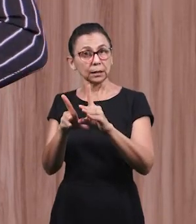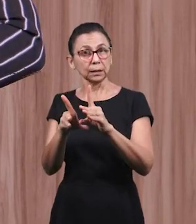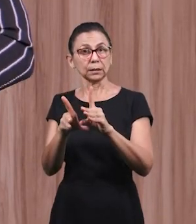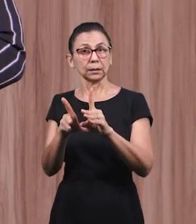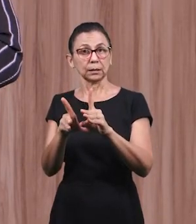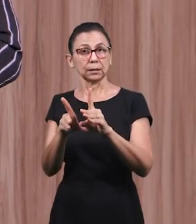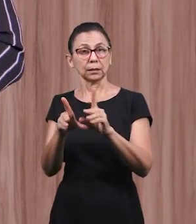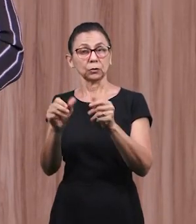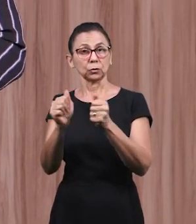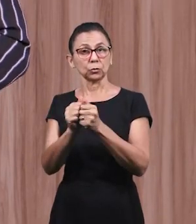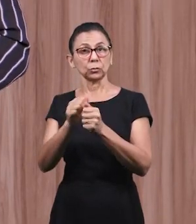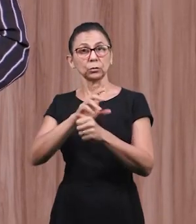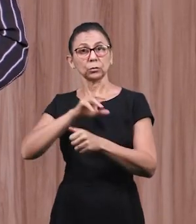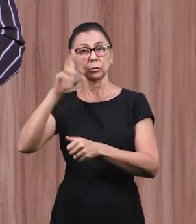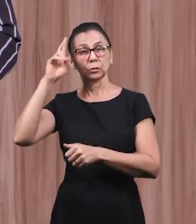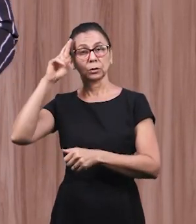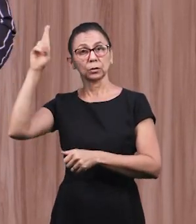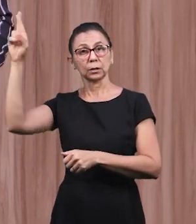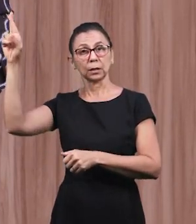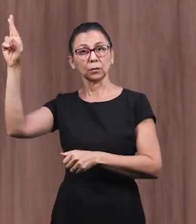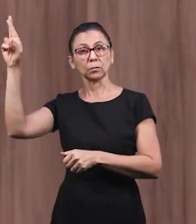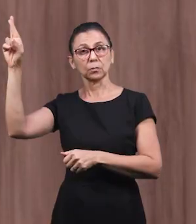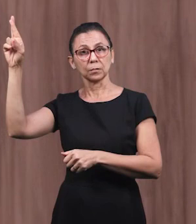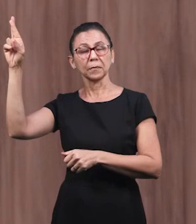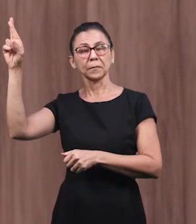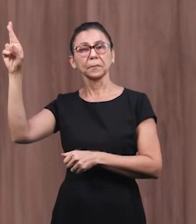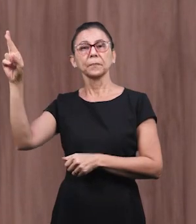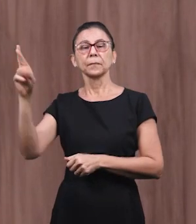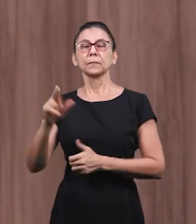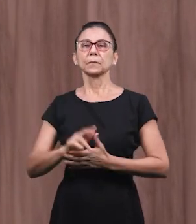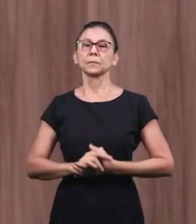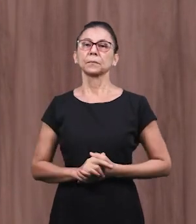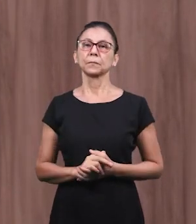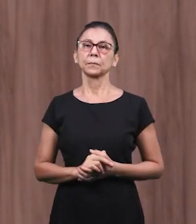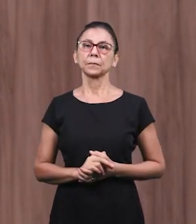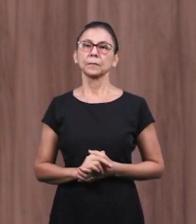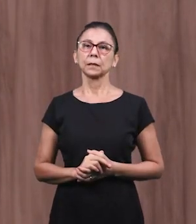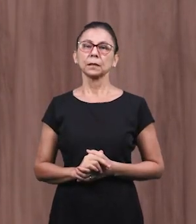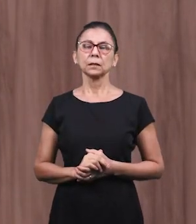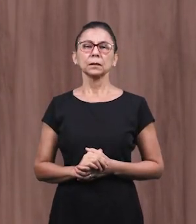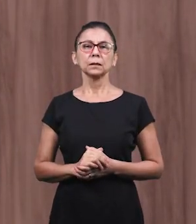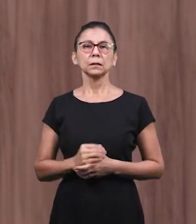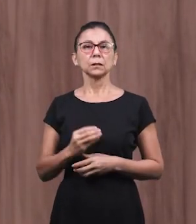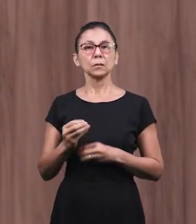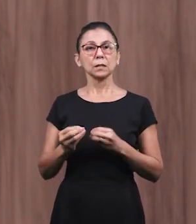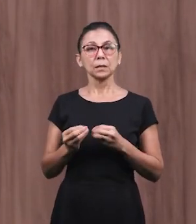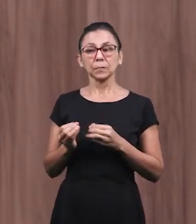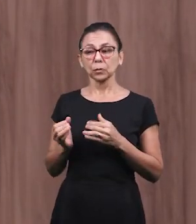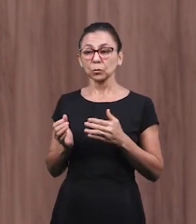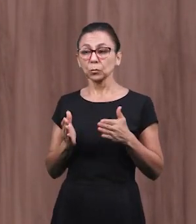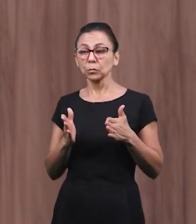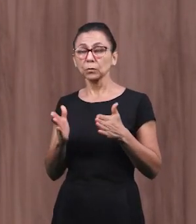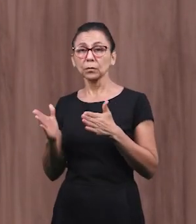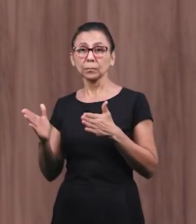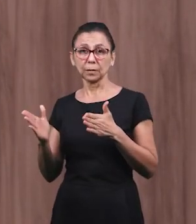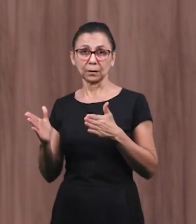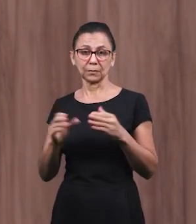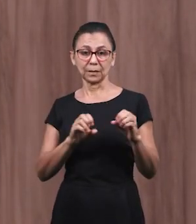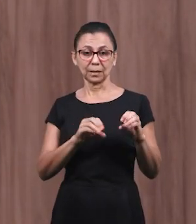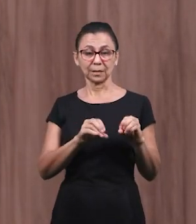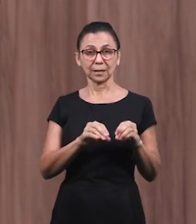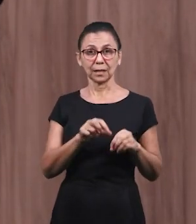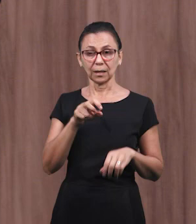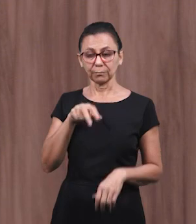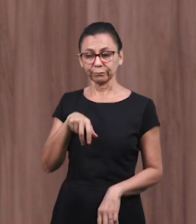que fortalece a nossa postura. Essa educação é no caminho que ela deve